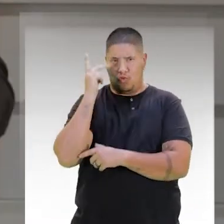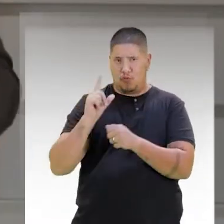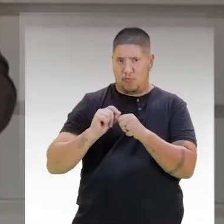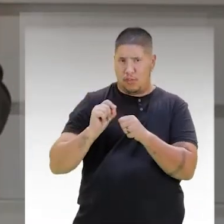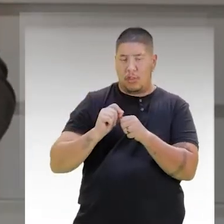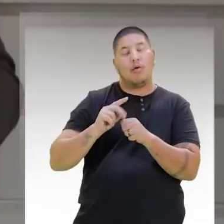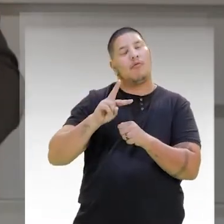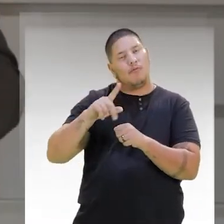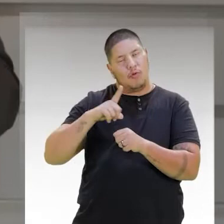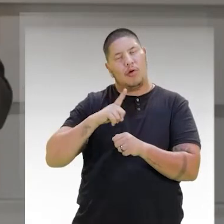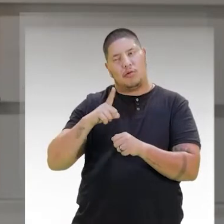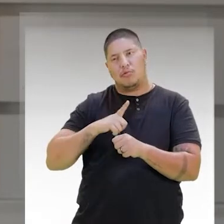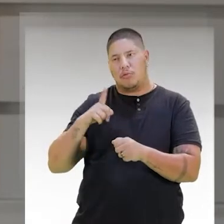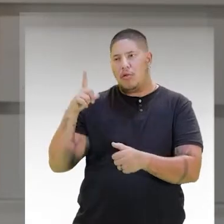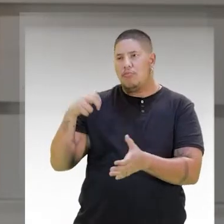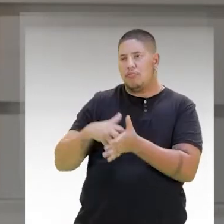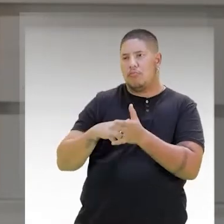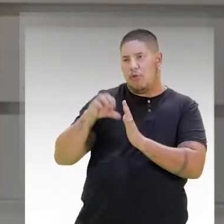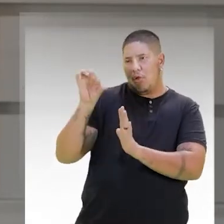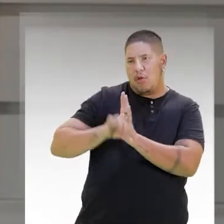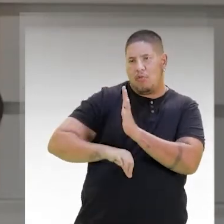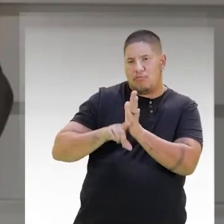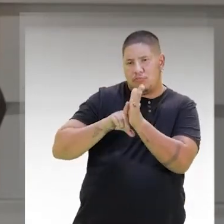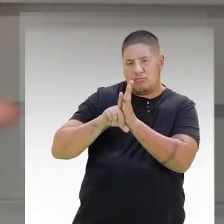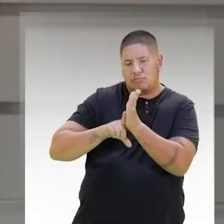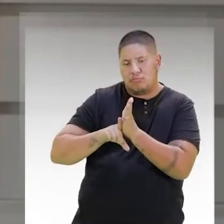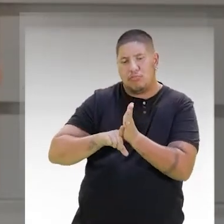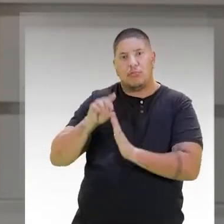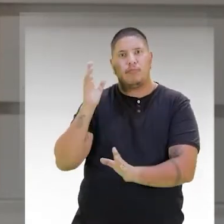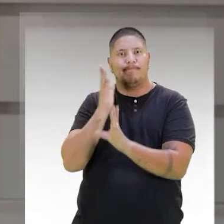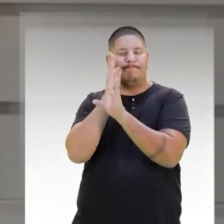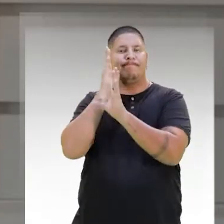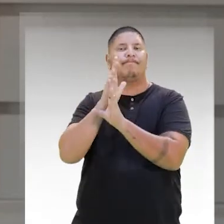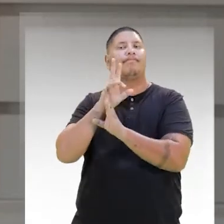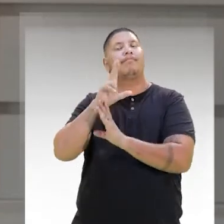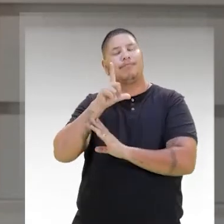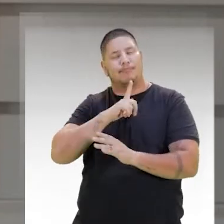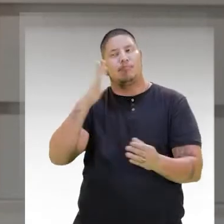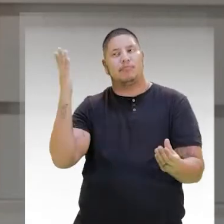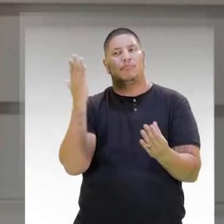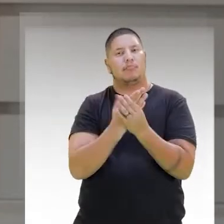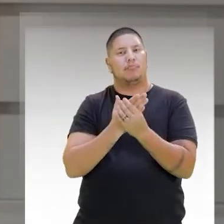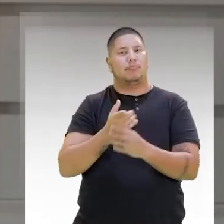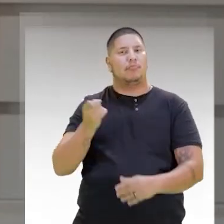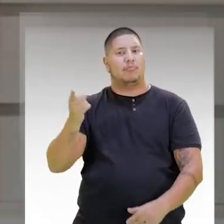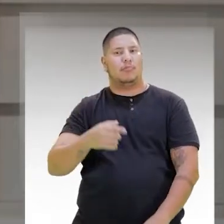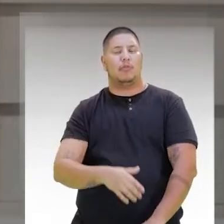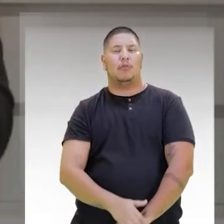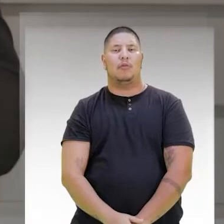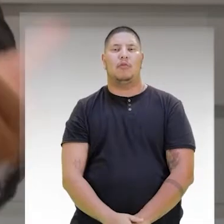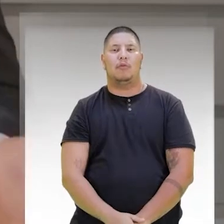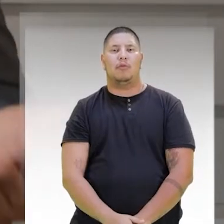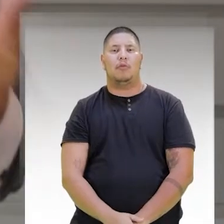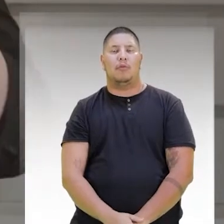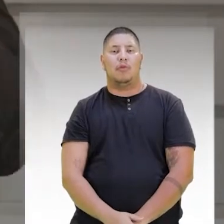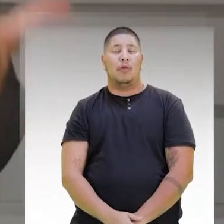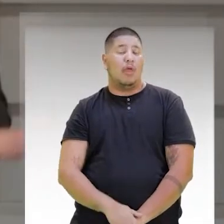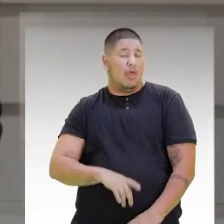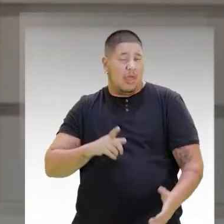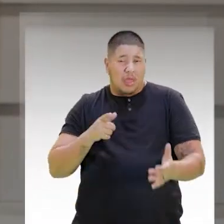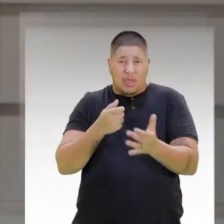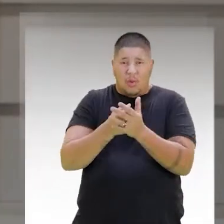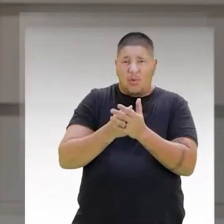ser iniciado uma investigação. Se tiver indício suficiente, uma denúncia criminal contra esse empregador. Quando a compra de voto